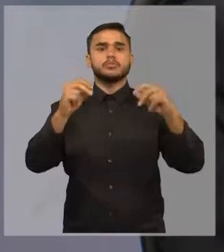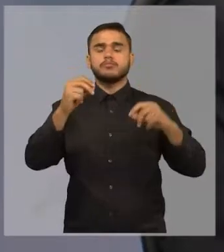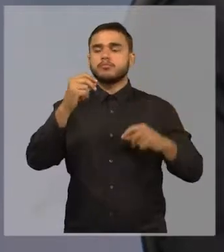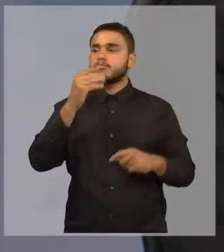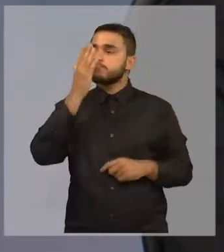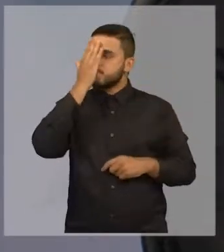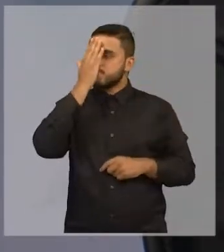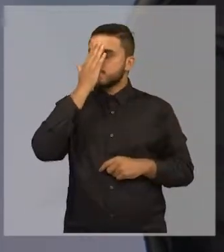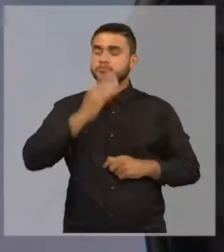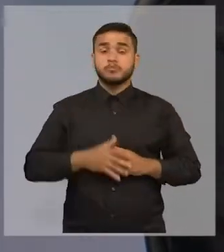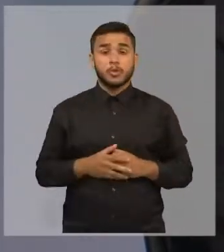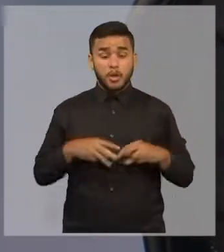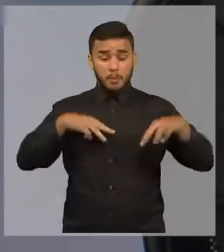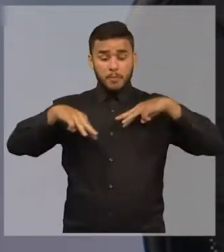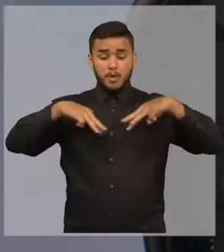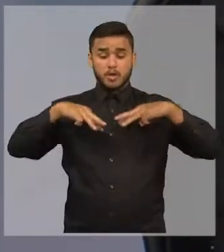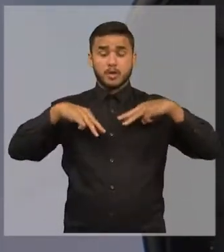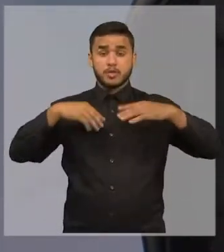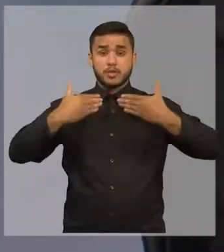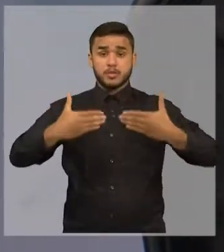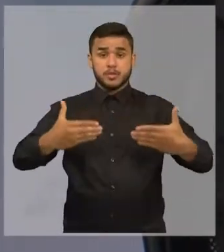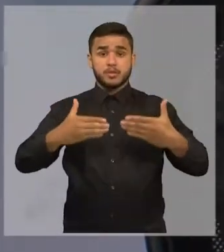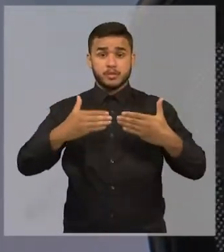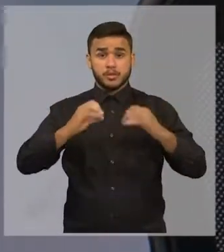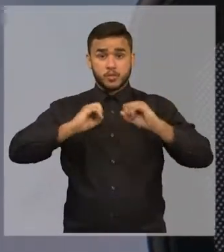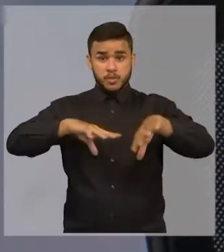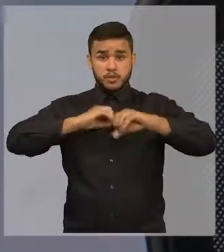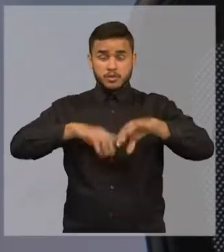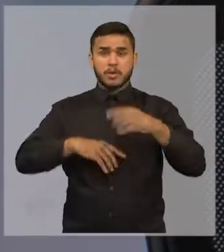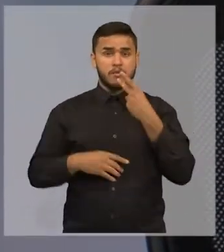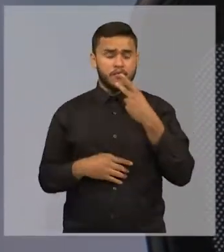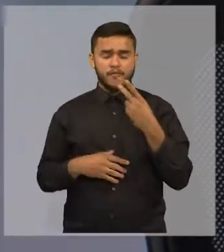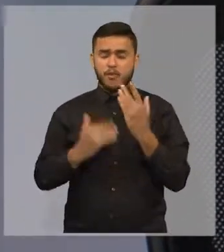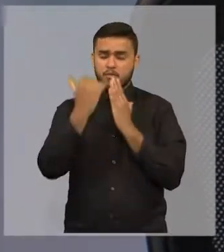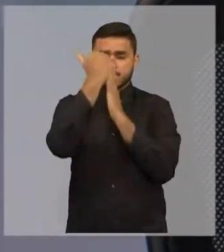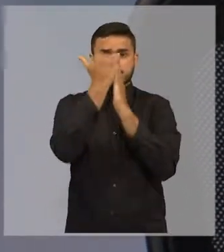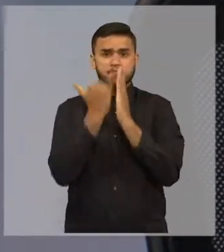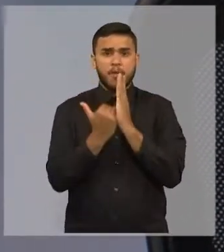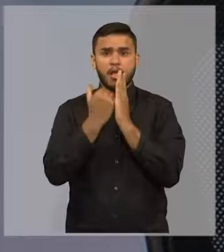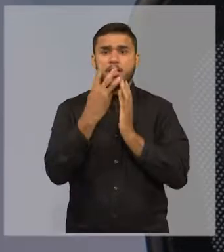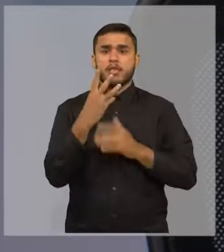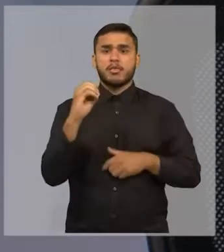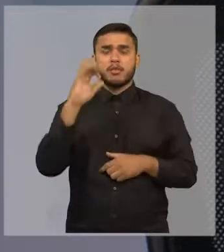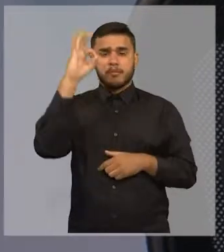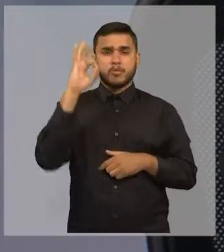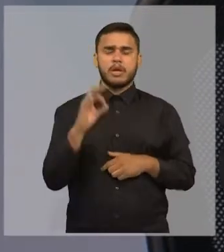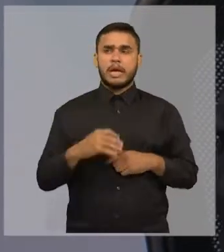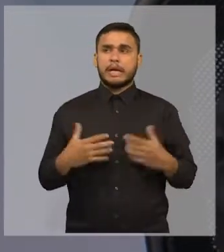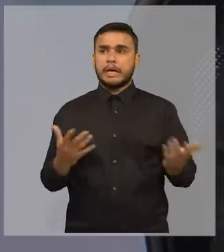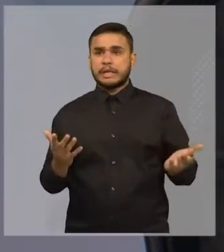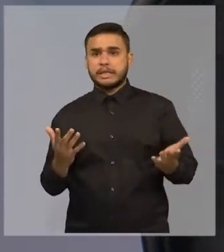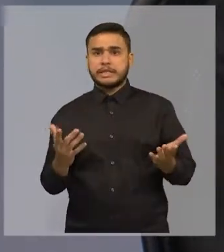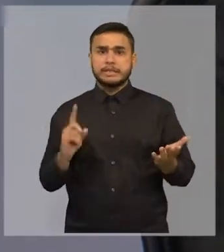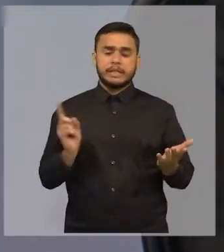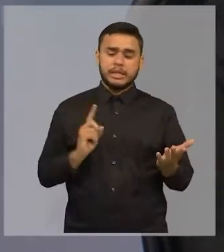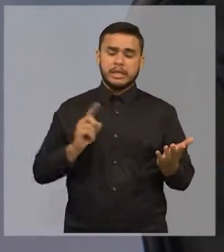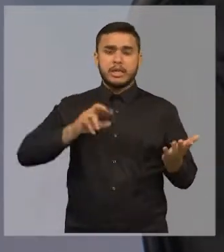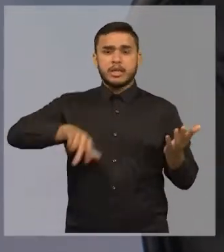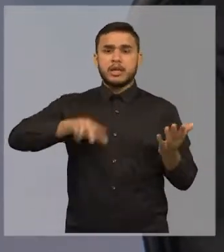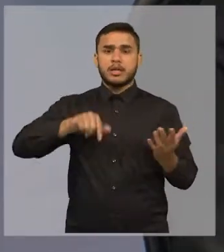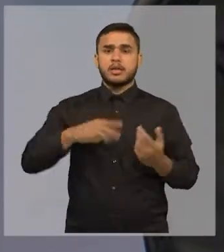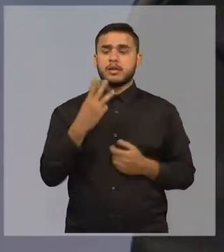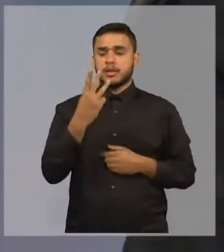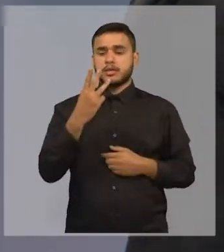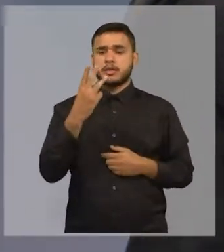formação. O ministro, ele começou logo dizendo que ia cortar 30%. Depois ele veio reconhecer que não era 30%,